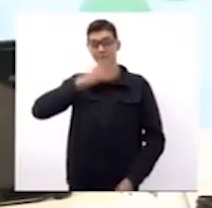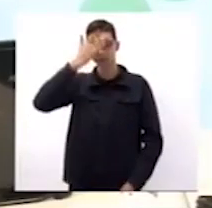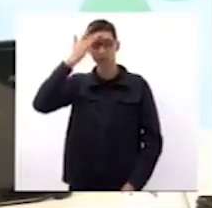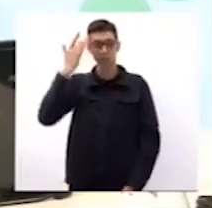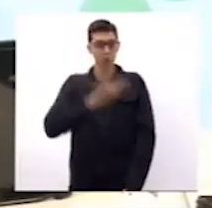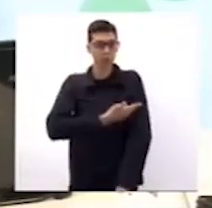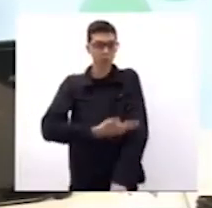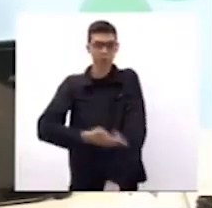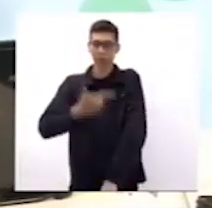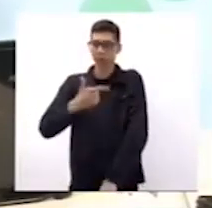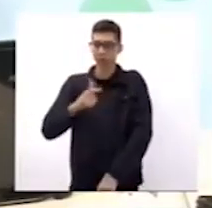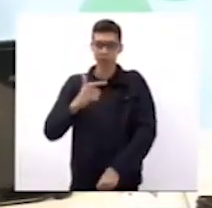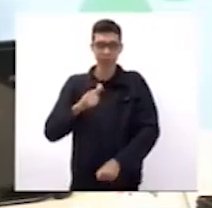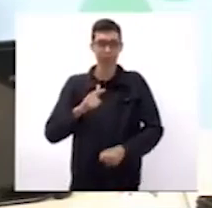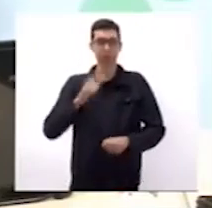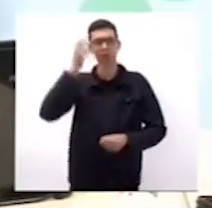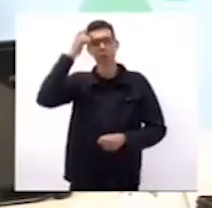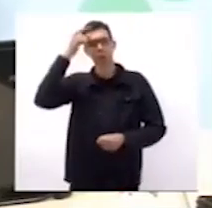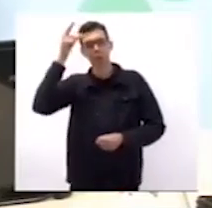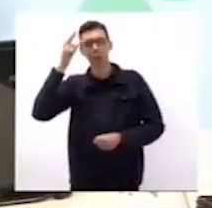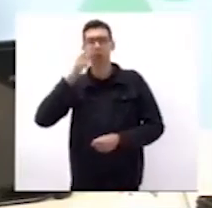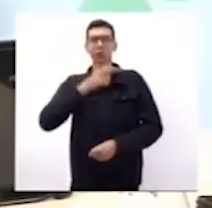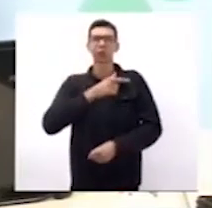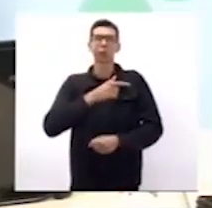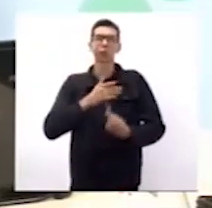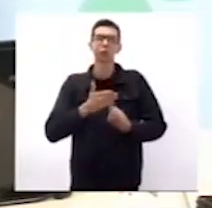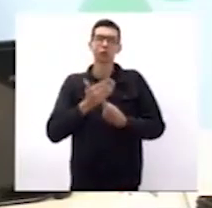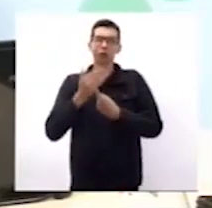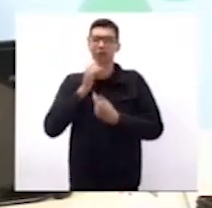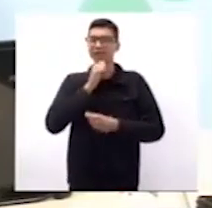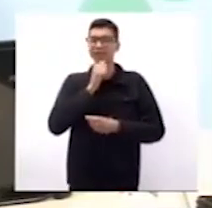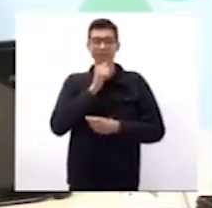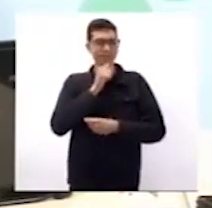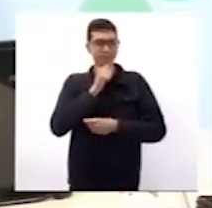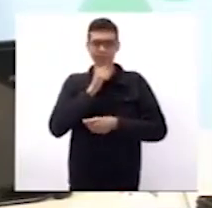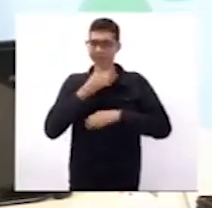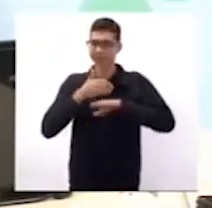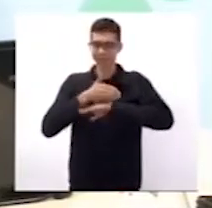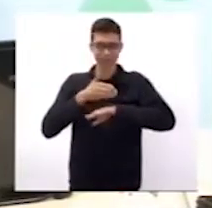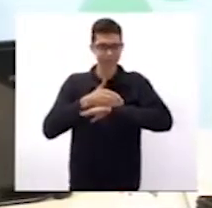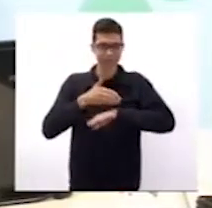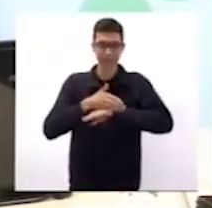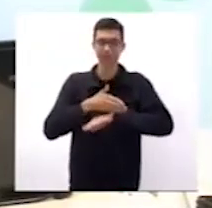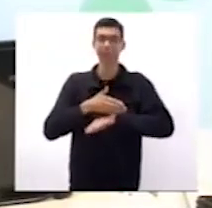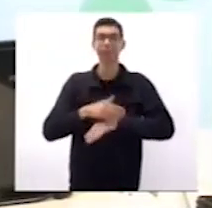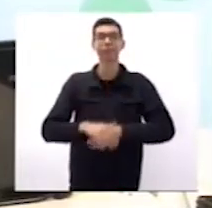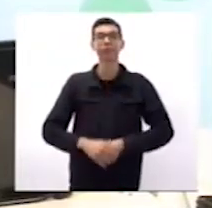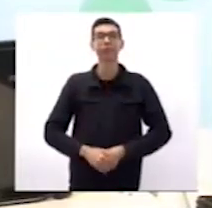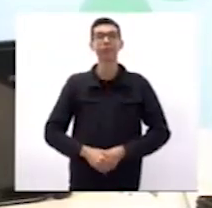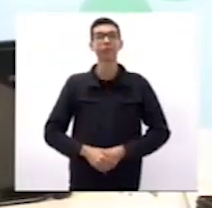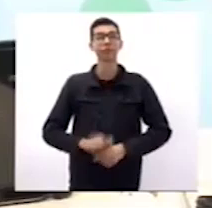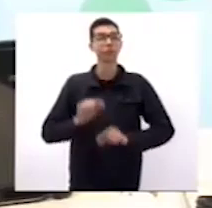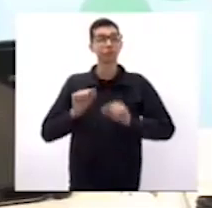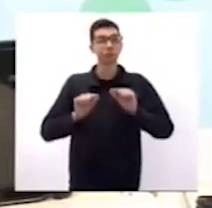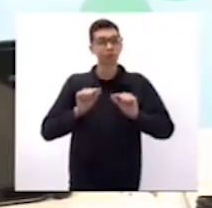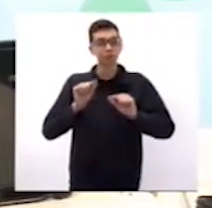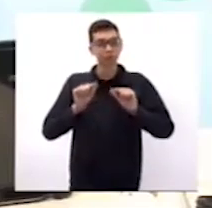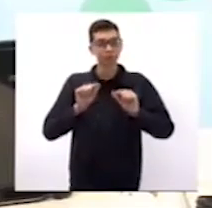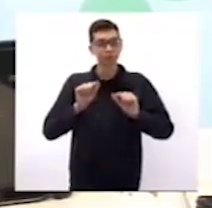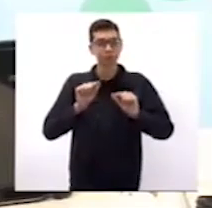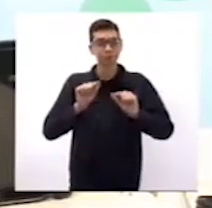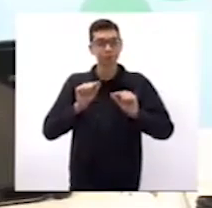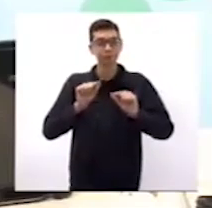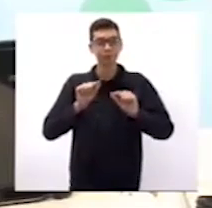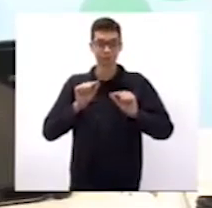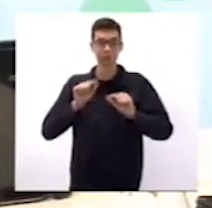aqueles alunos que tem muitos que não estão tendo acesso ainda, que estão no trabalho remoto, eles estão seguindo um roteiro de